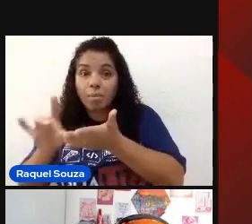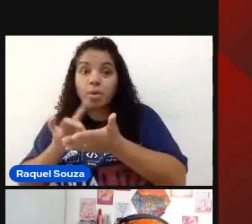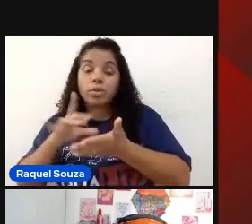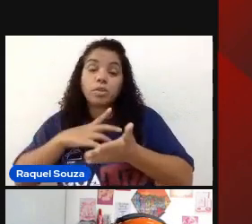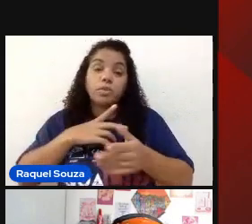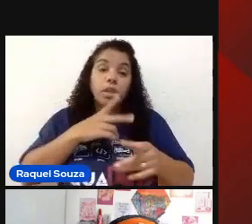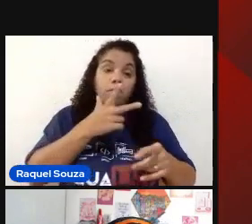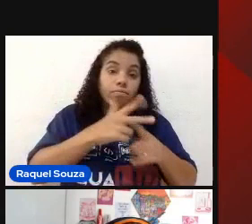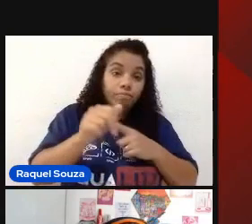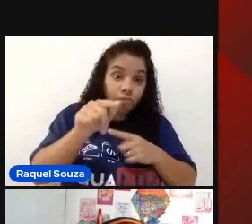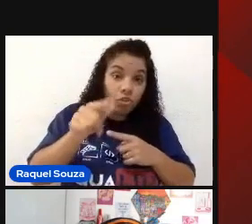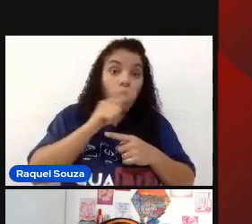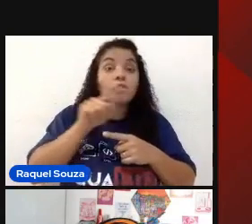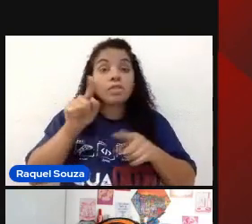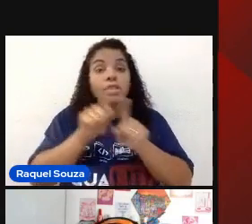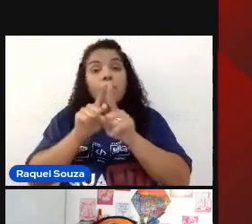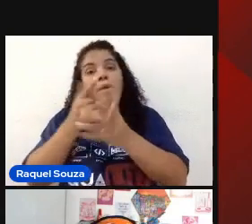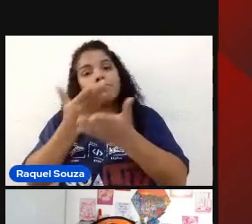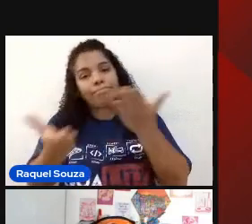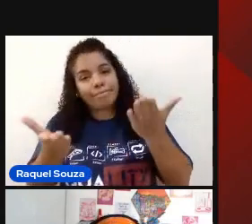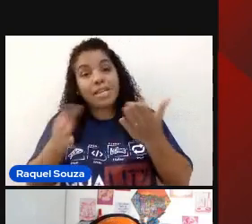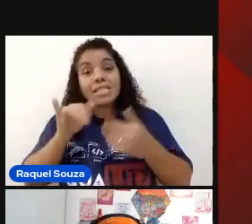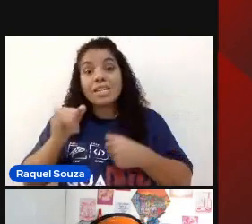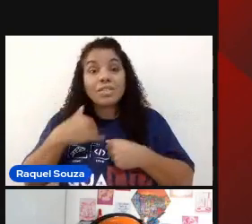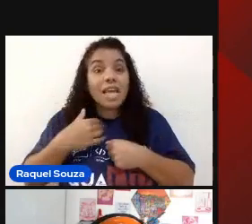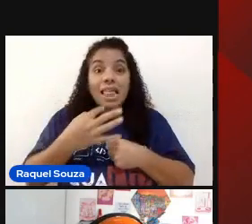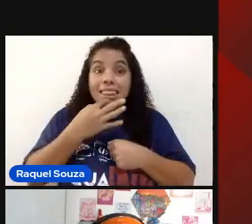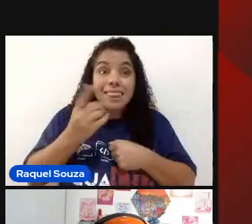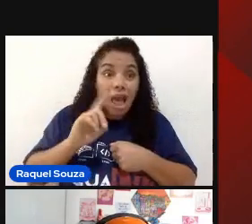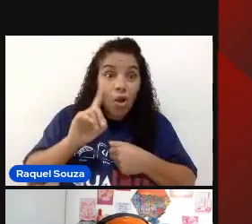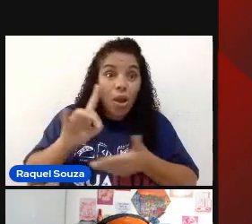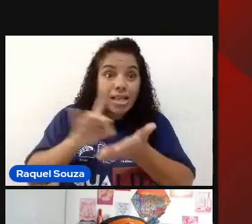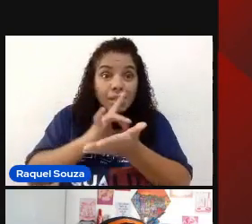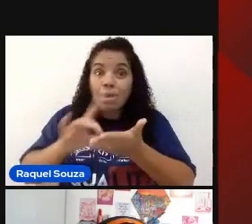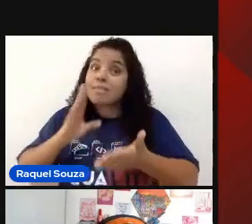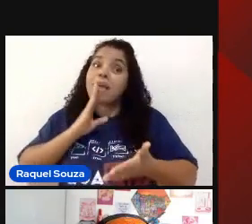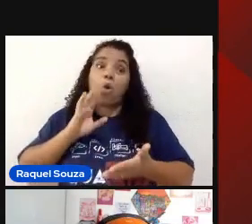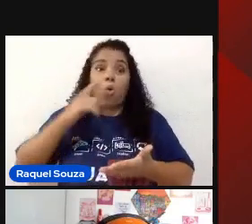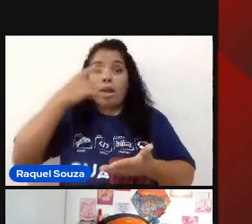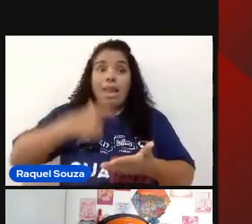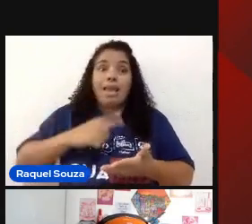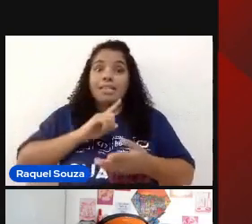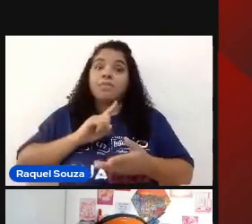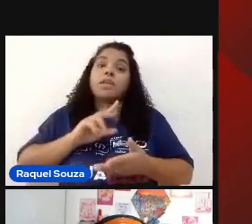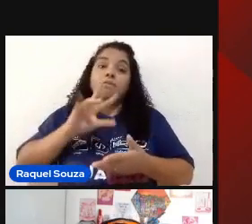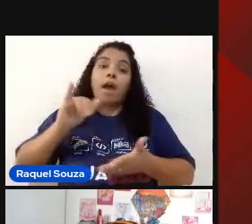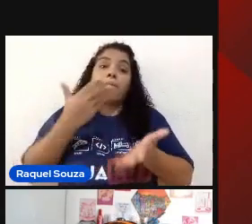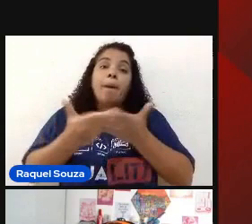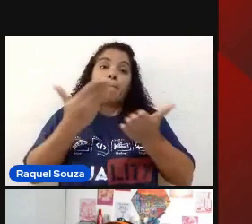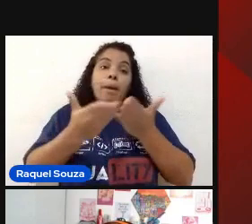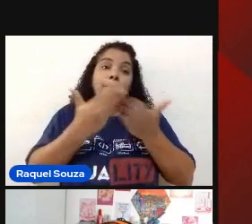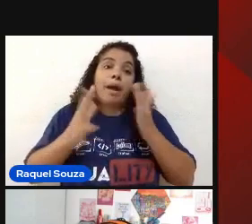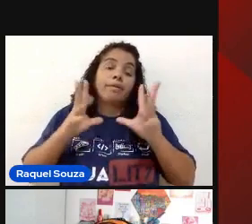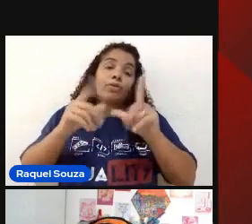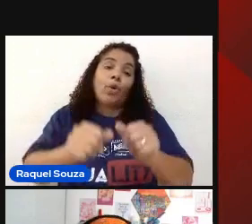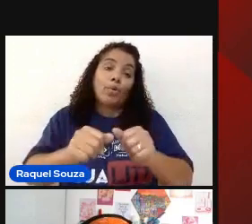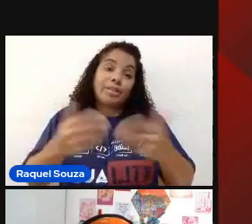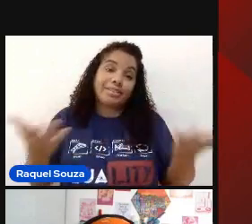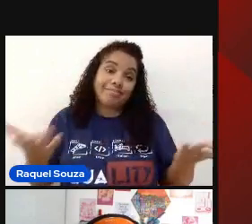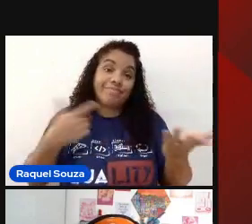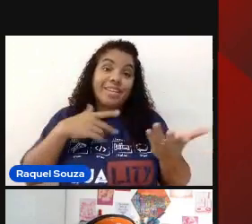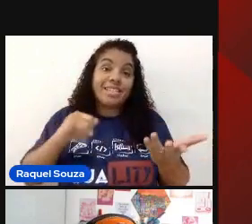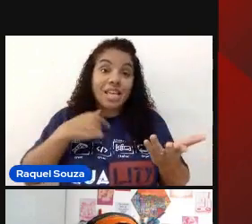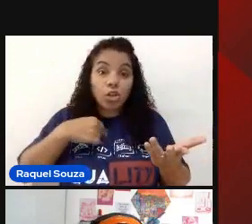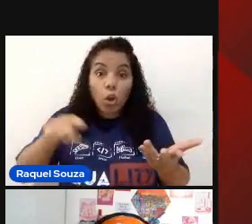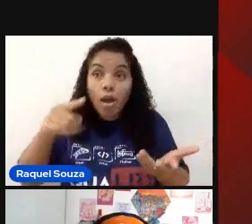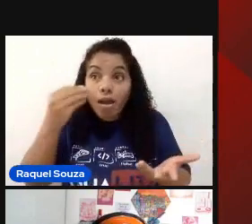uma derrota. E agora, se você não conhece nem o inimigo, nem a si mesmo, perderá todas as batalhas. Ou seja, se eu estou indo testar